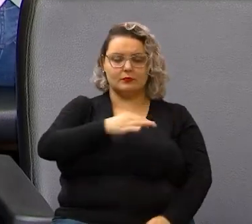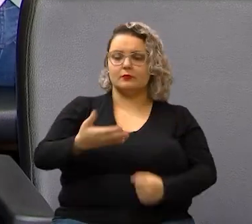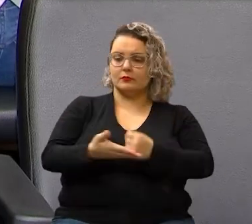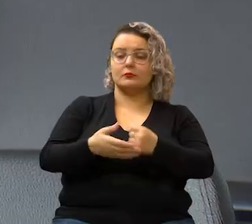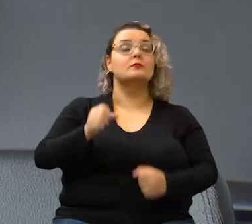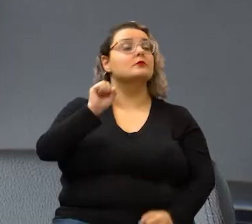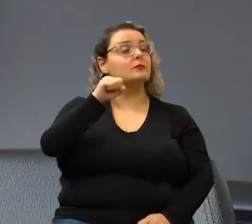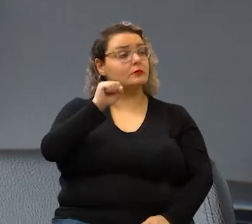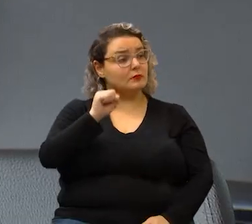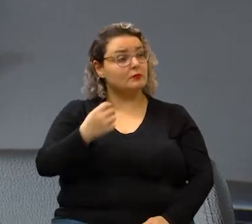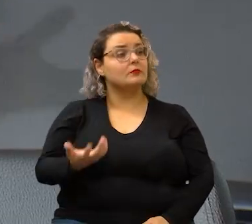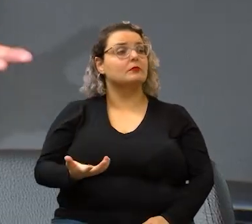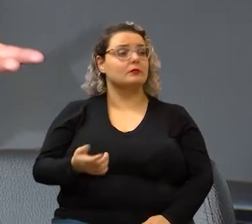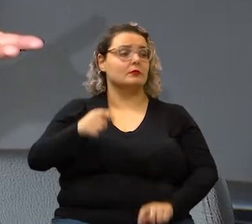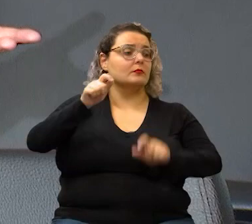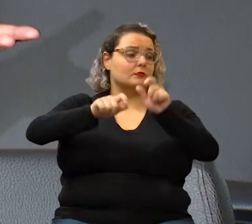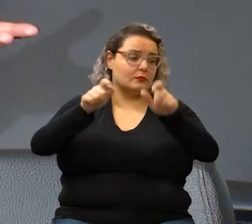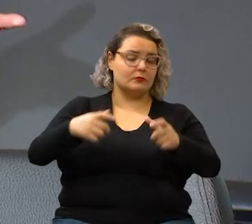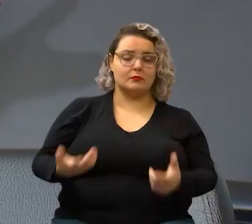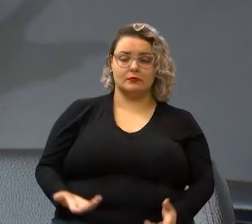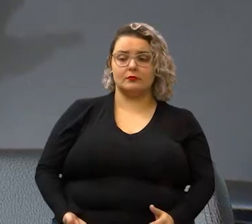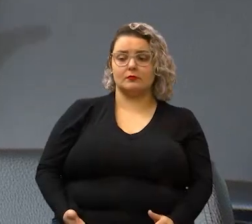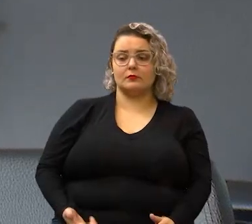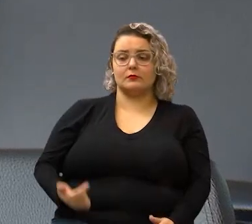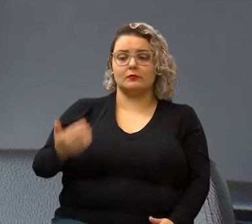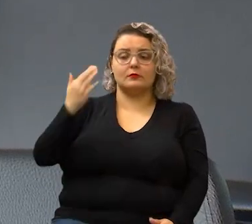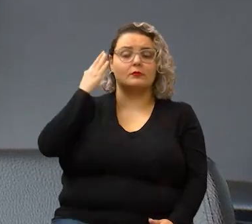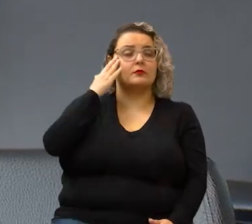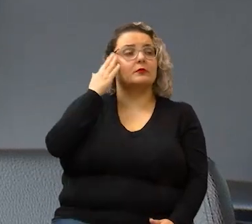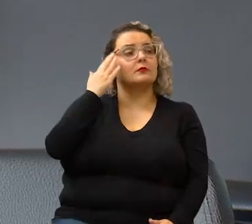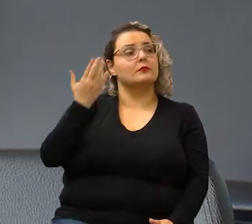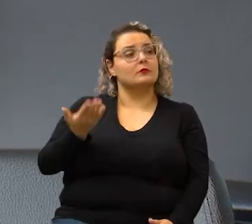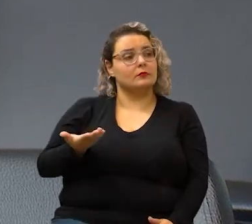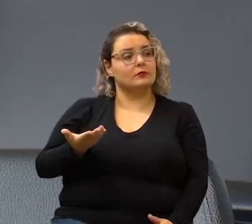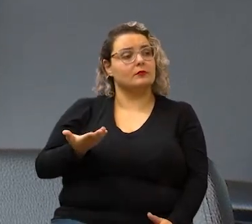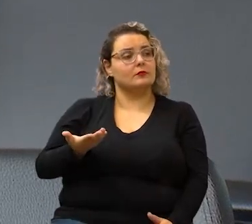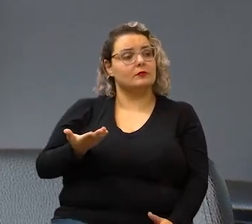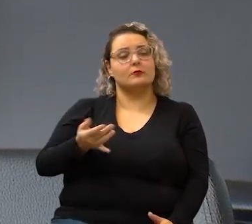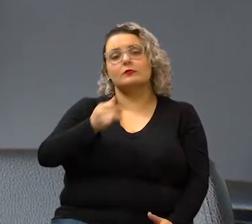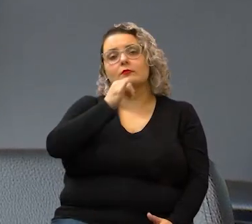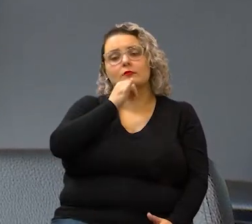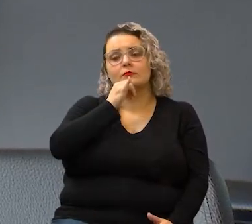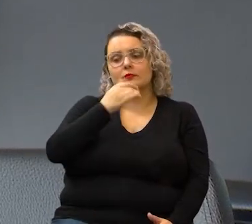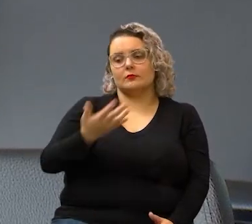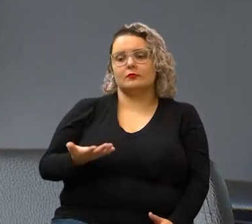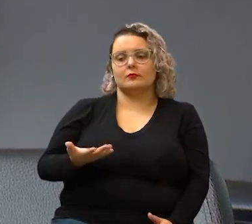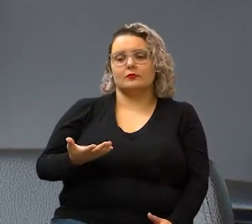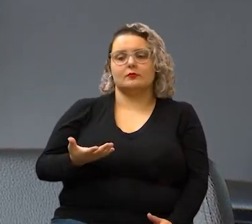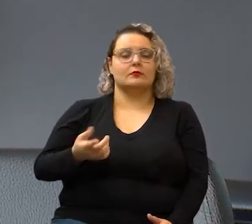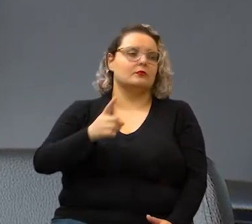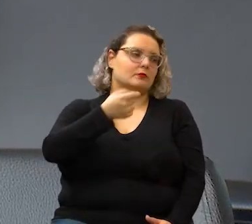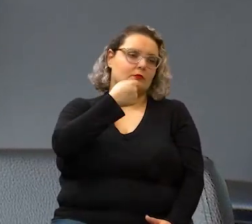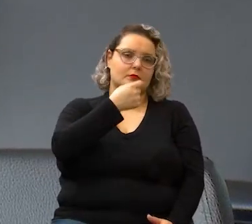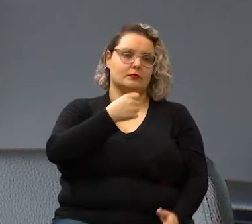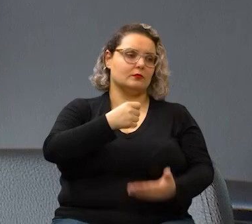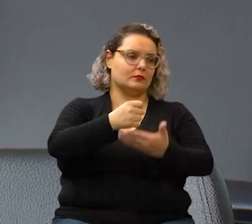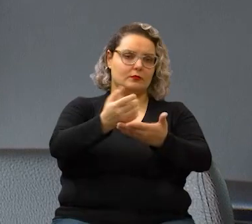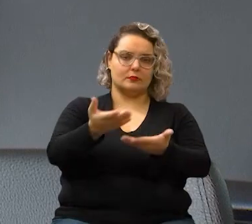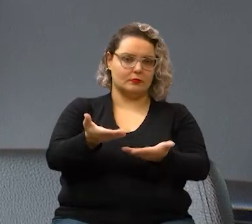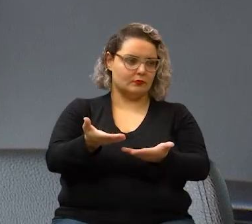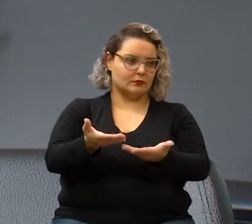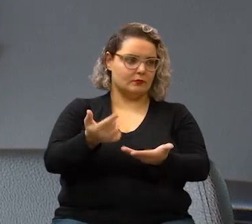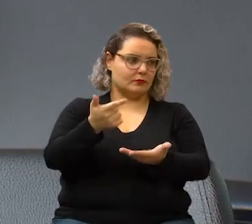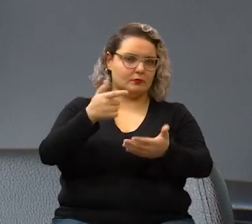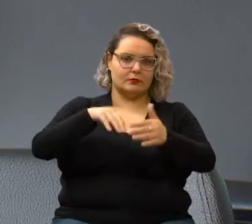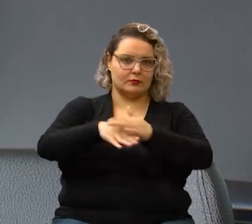mesmo. E outra, a pessoa, eu sei qual, por exemplo, eu não vou entregar um remédio